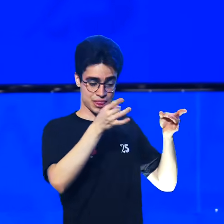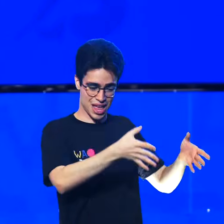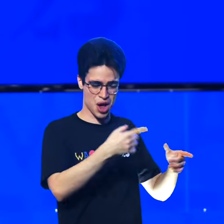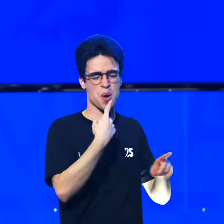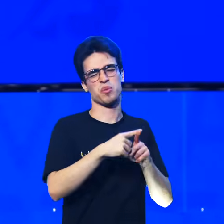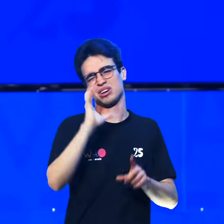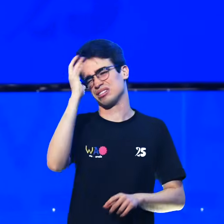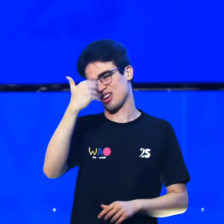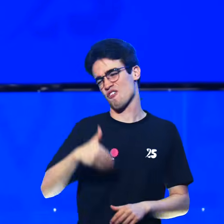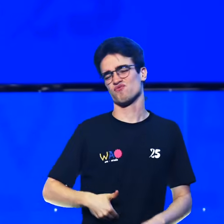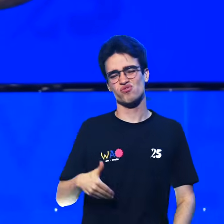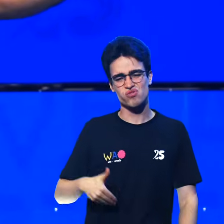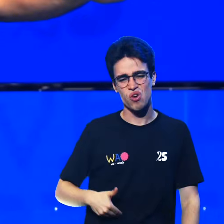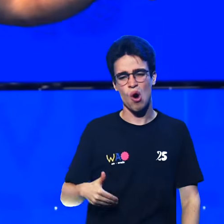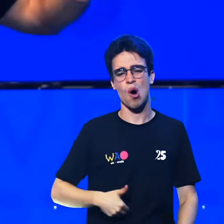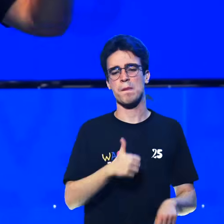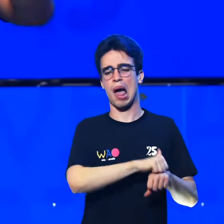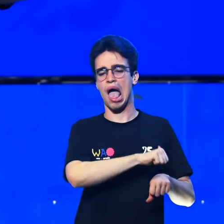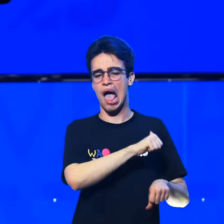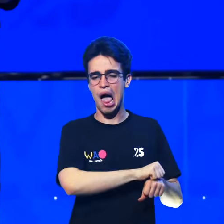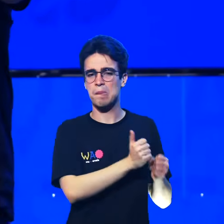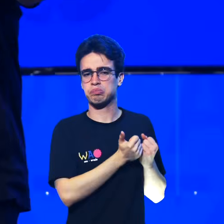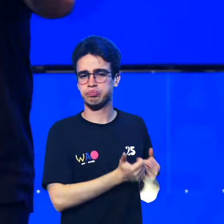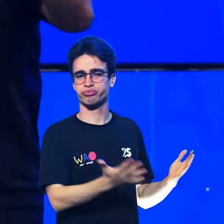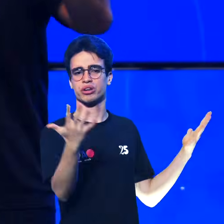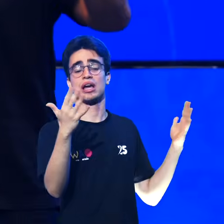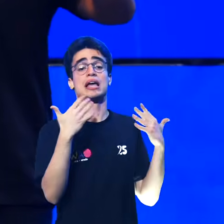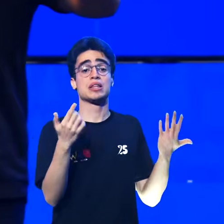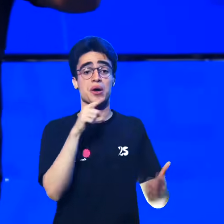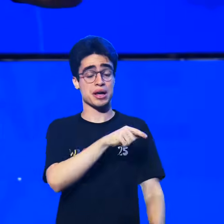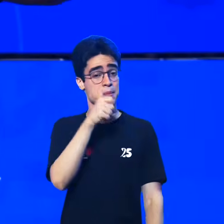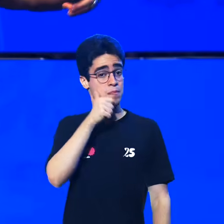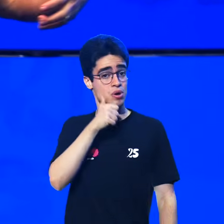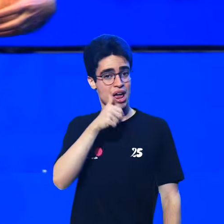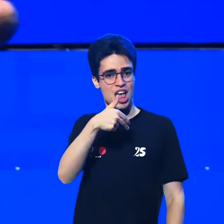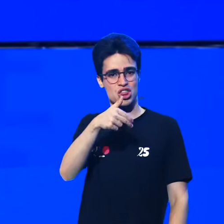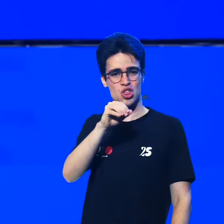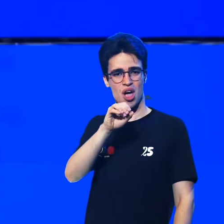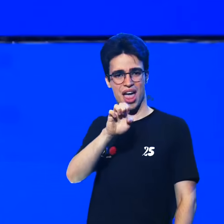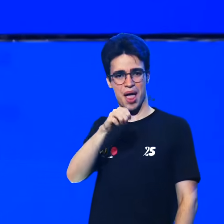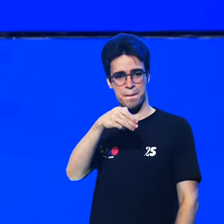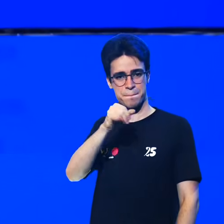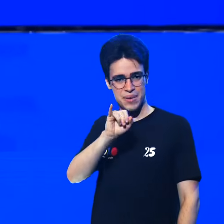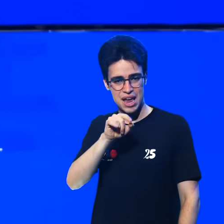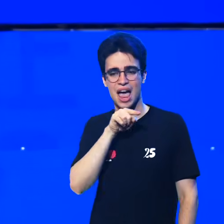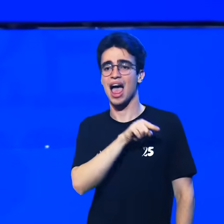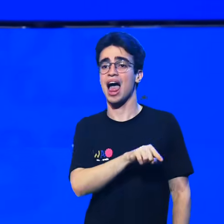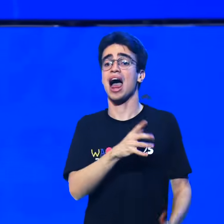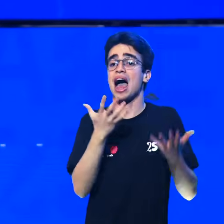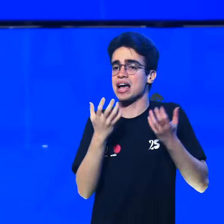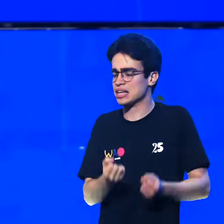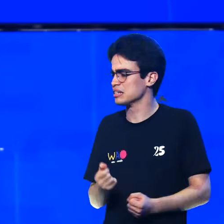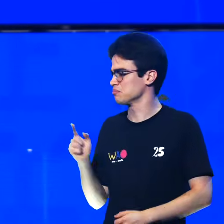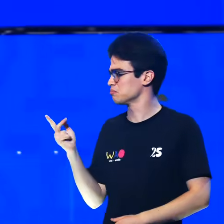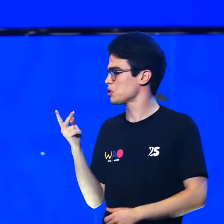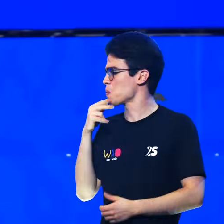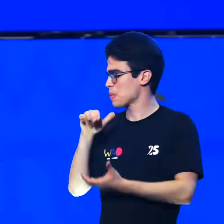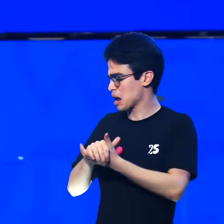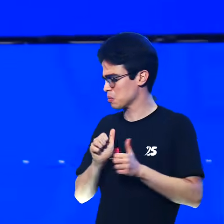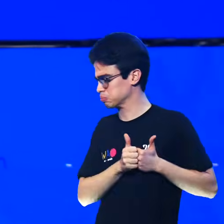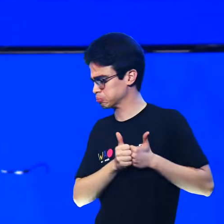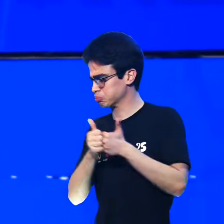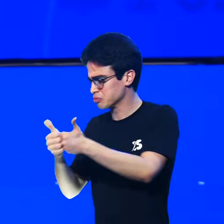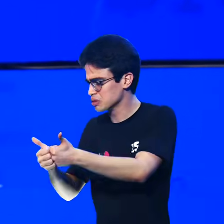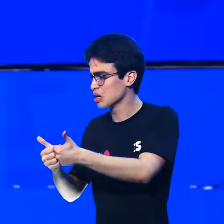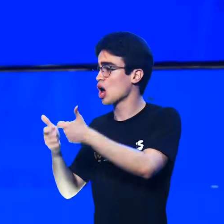pobreza, a miséria naquela nação estava violenta. Então Noemi segue o seu marido com seus 2 filhos. Eles vão para